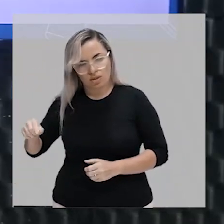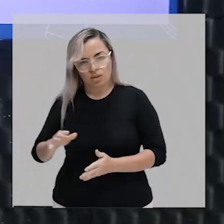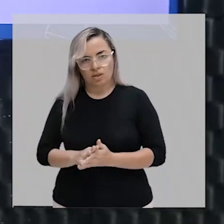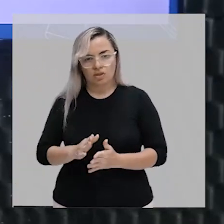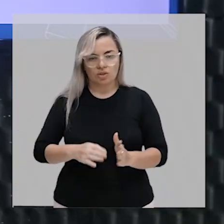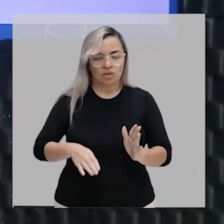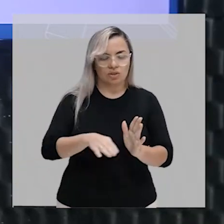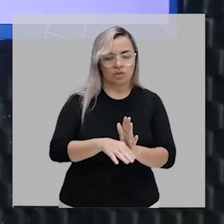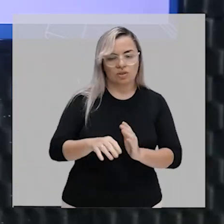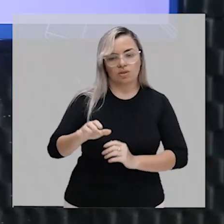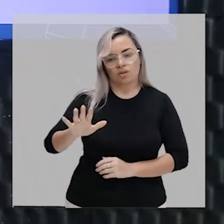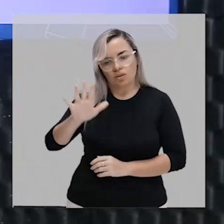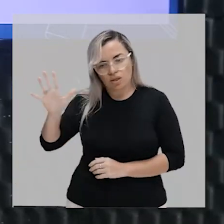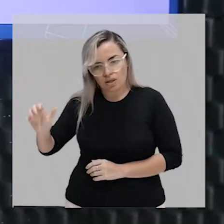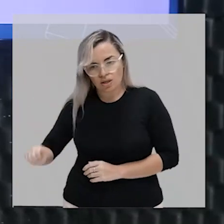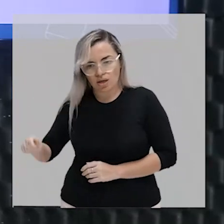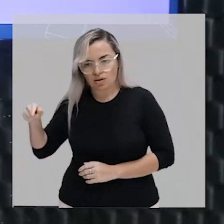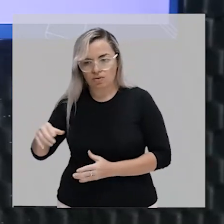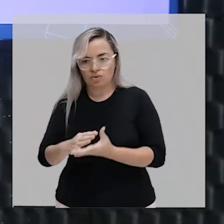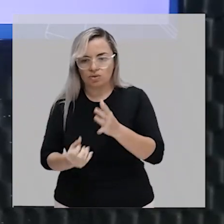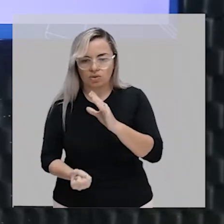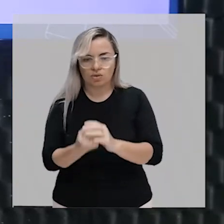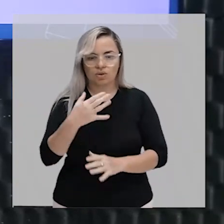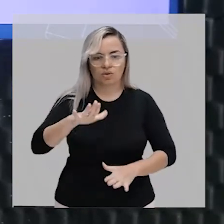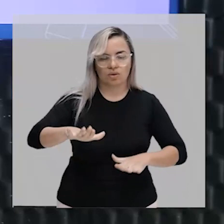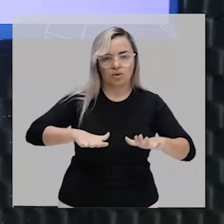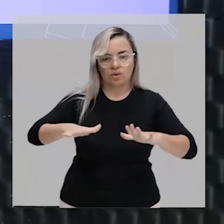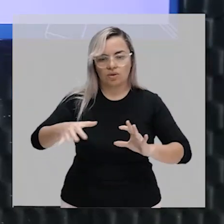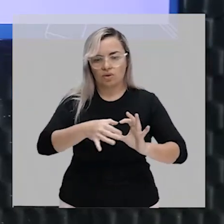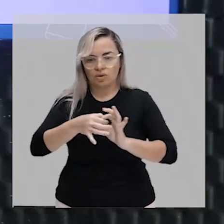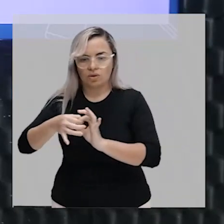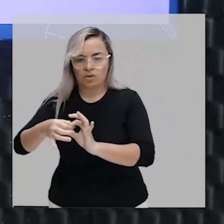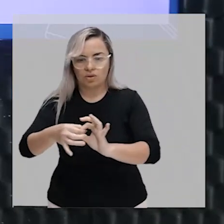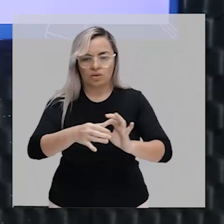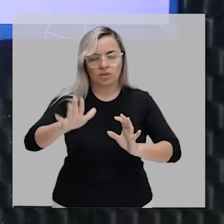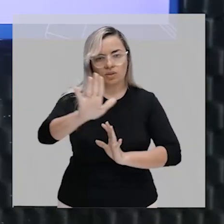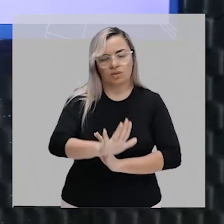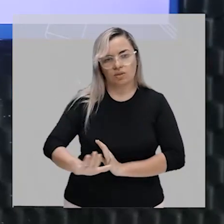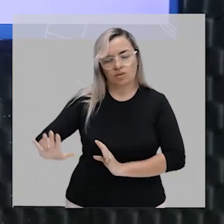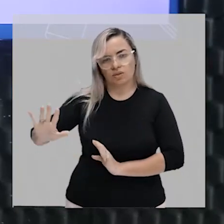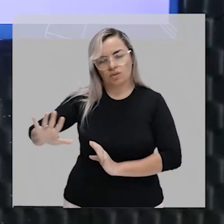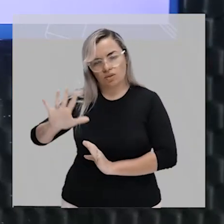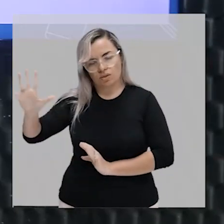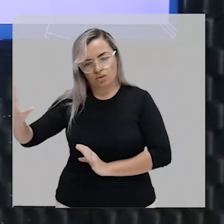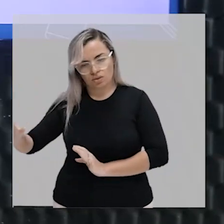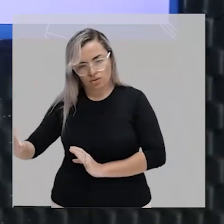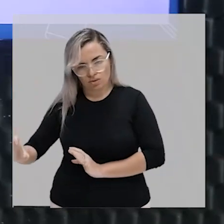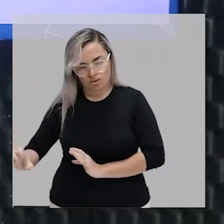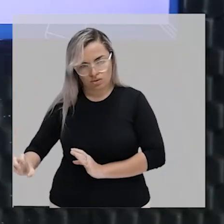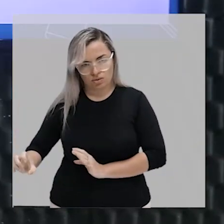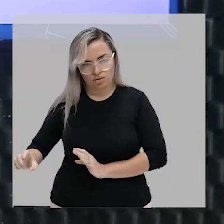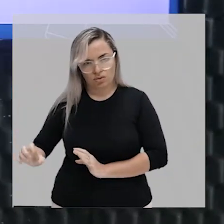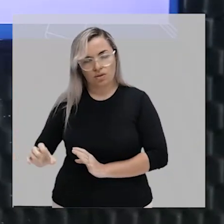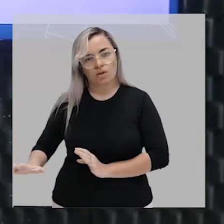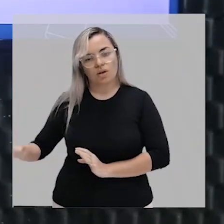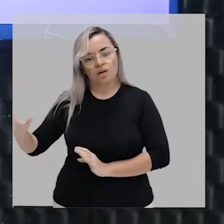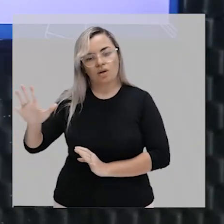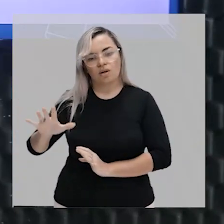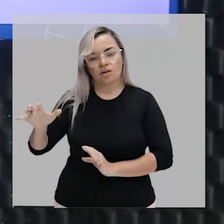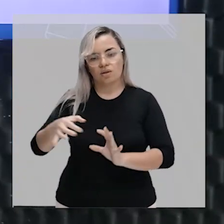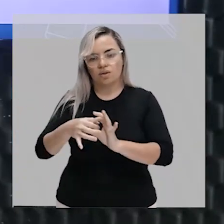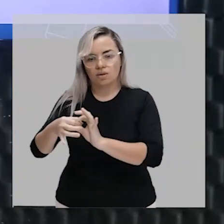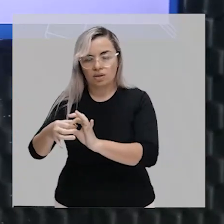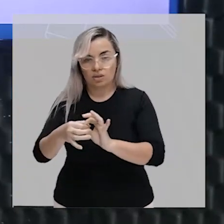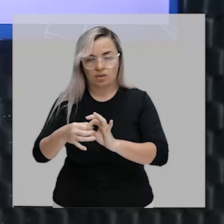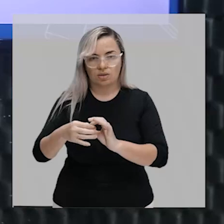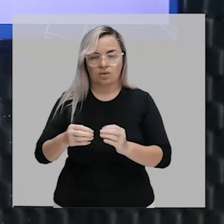surgimento dos movimentos de unificação nacional na Europa. Aí ele se refere às unificações da